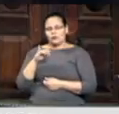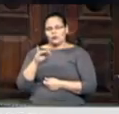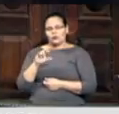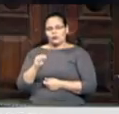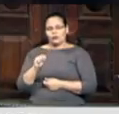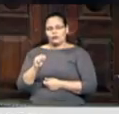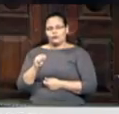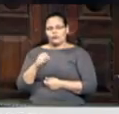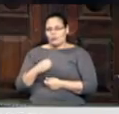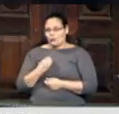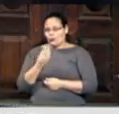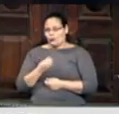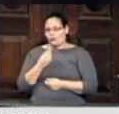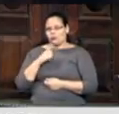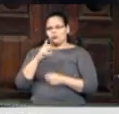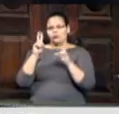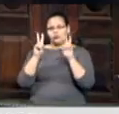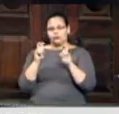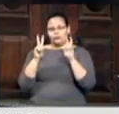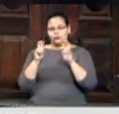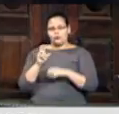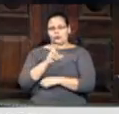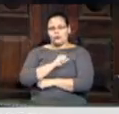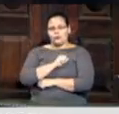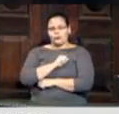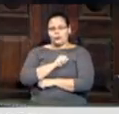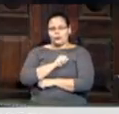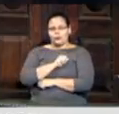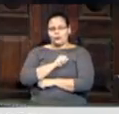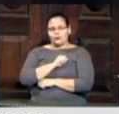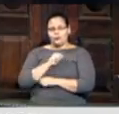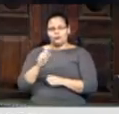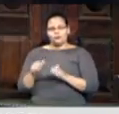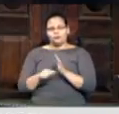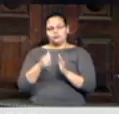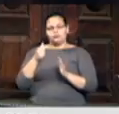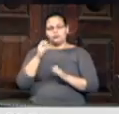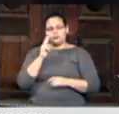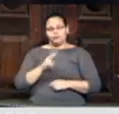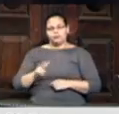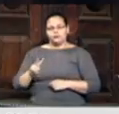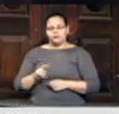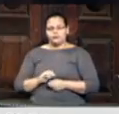O poema tem o título Amor à Prima Vista.